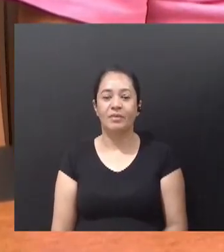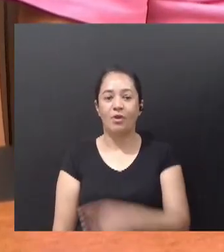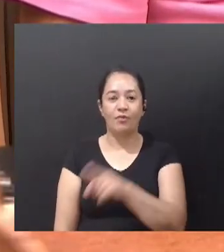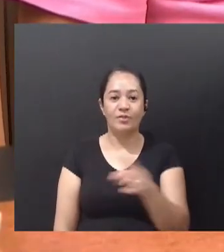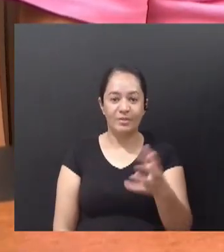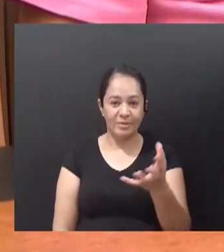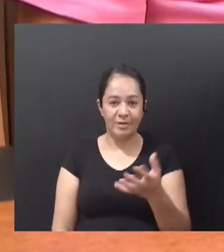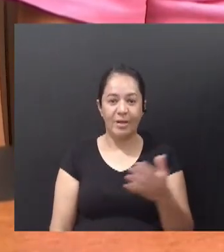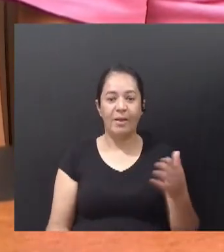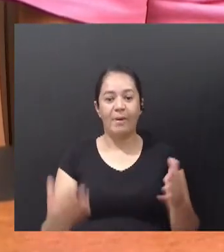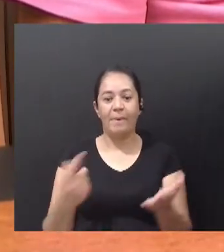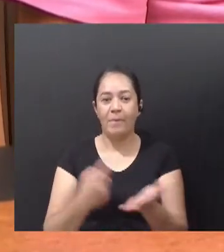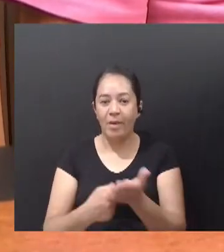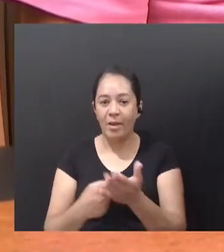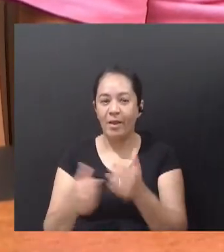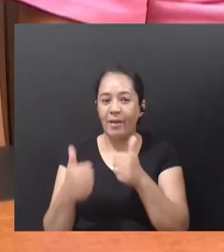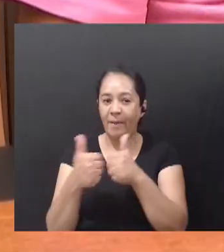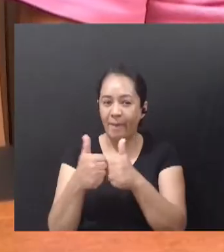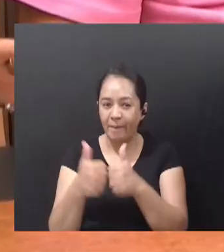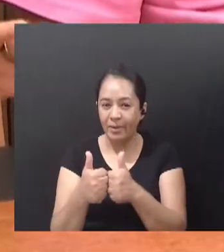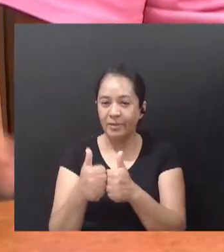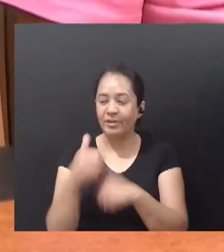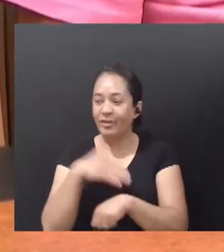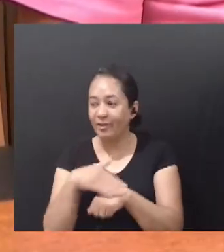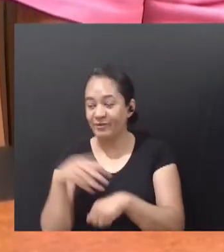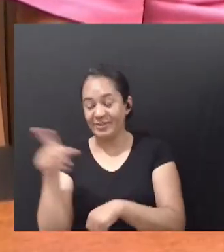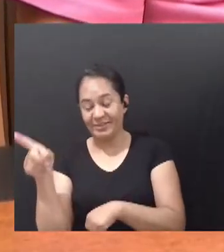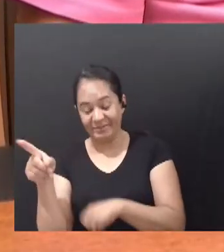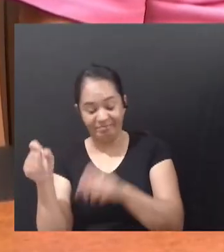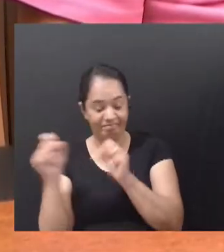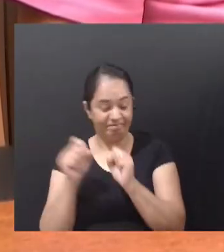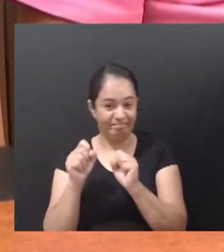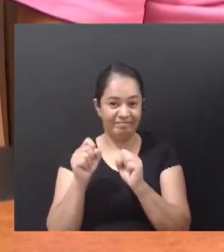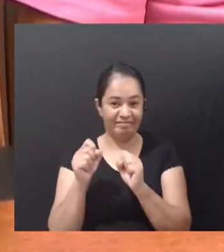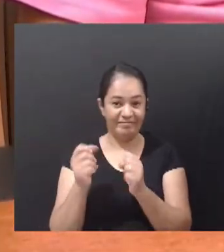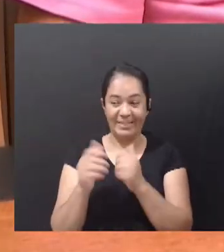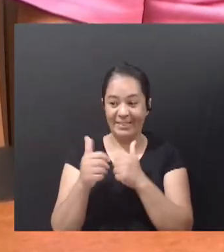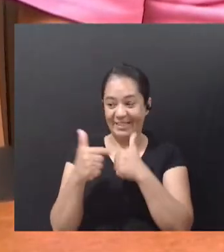ficar mais perto do Renato, conversar com ele, segue o Renato.